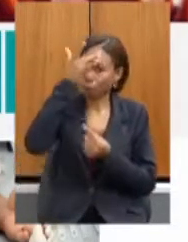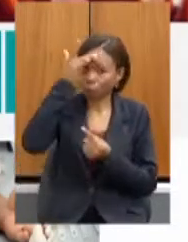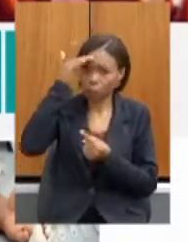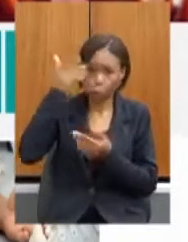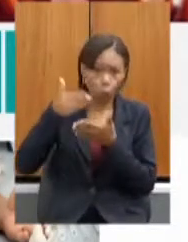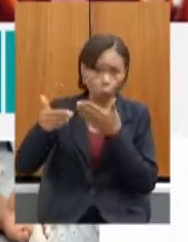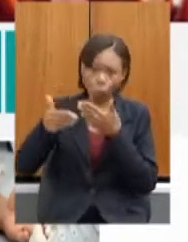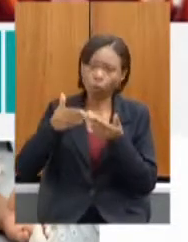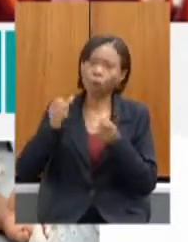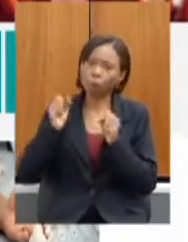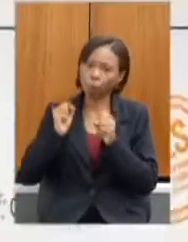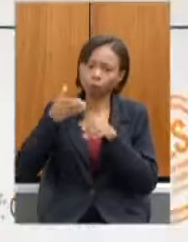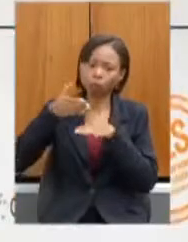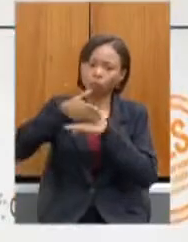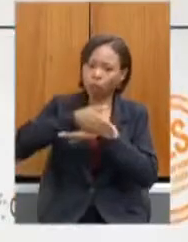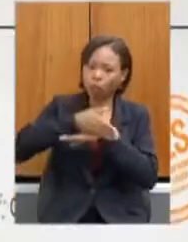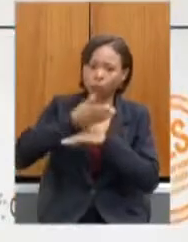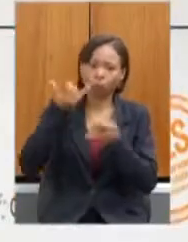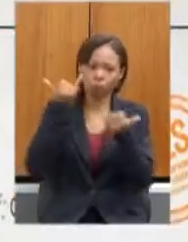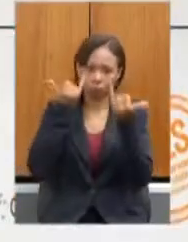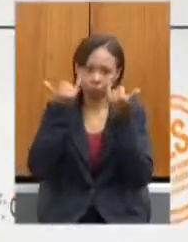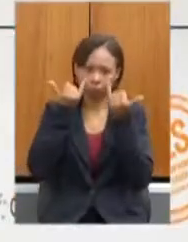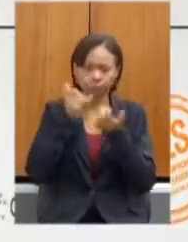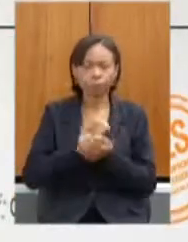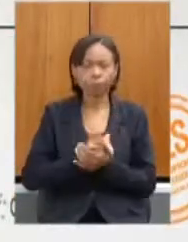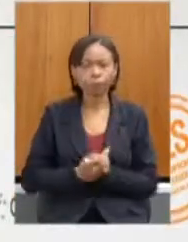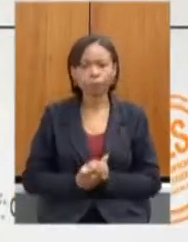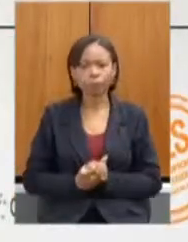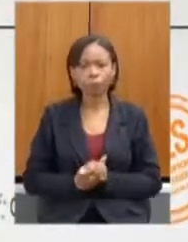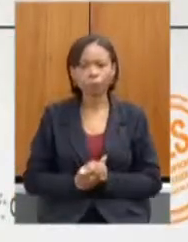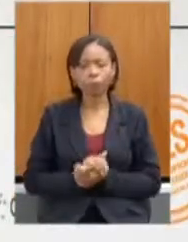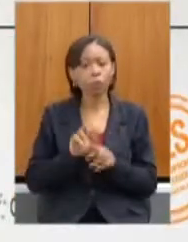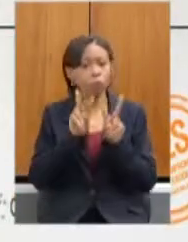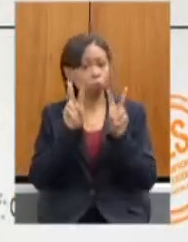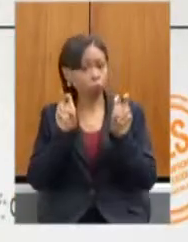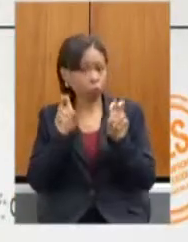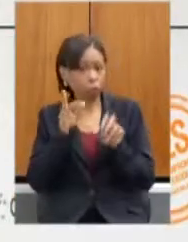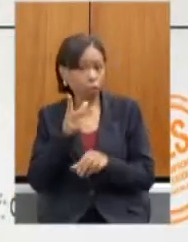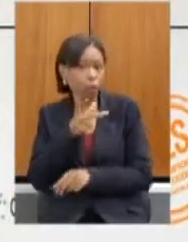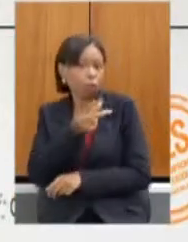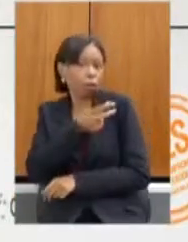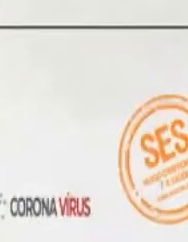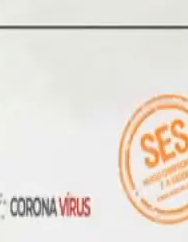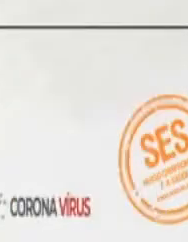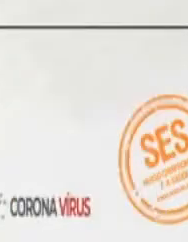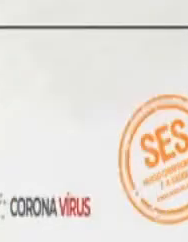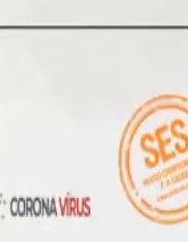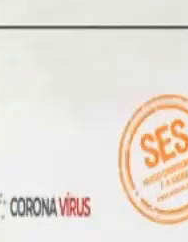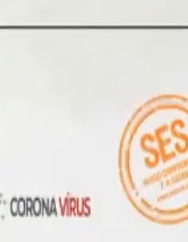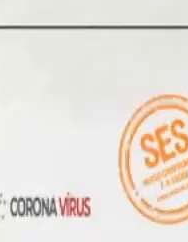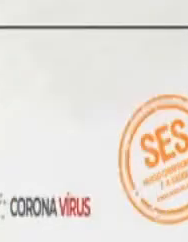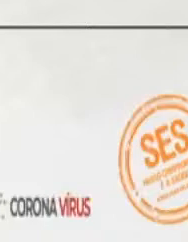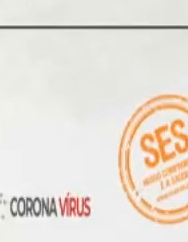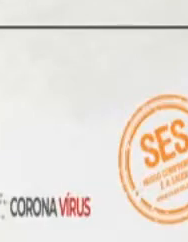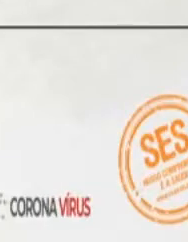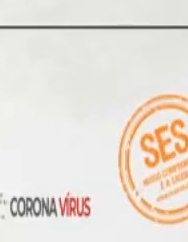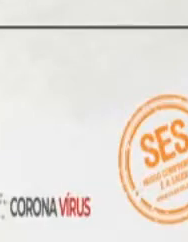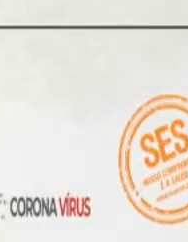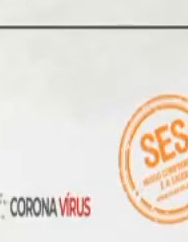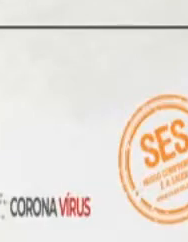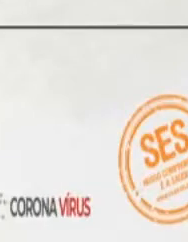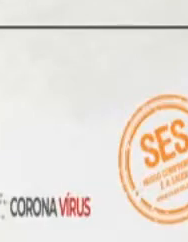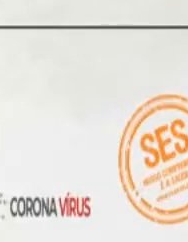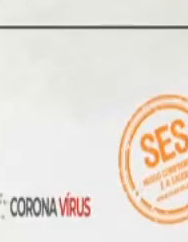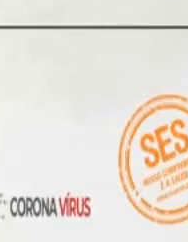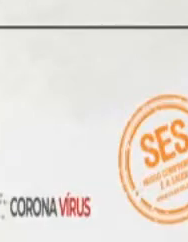comunicação pode passar em relação a vacina a vacina nós temos hoje uma definição